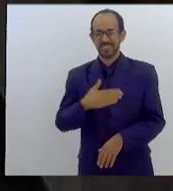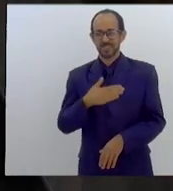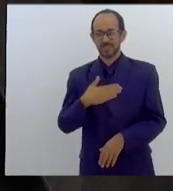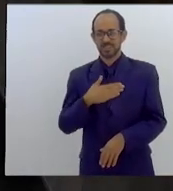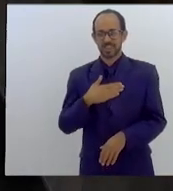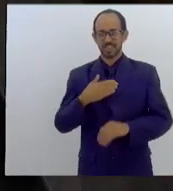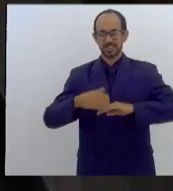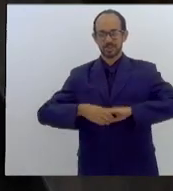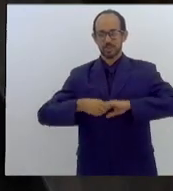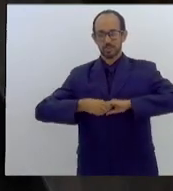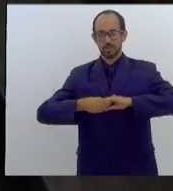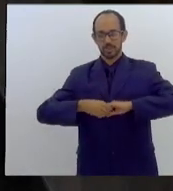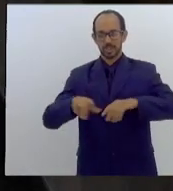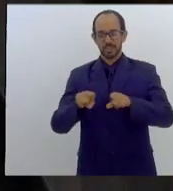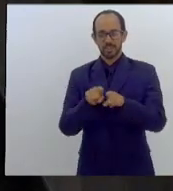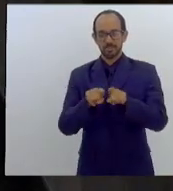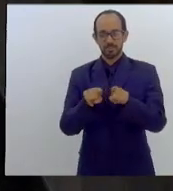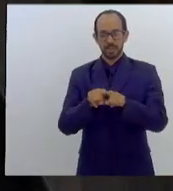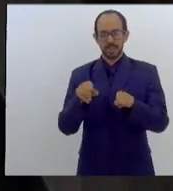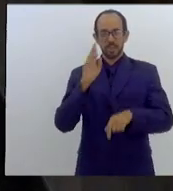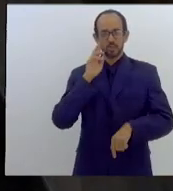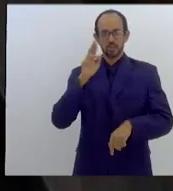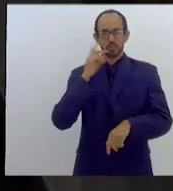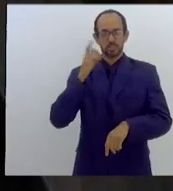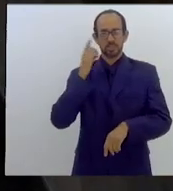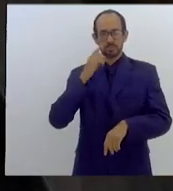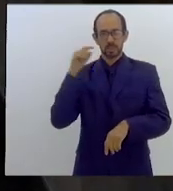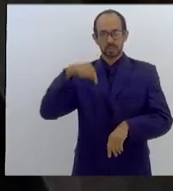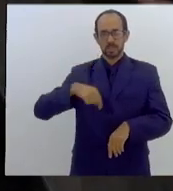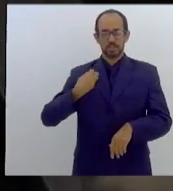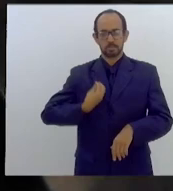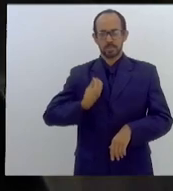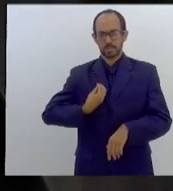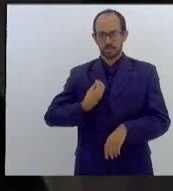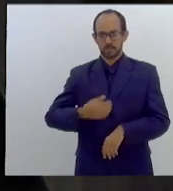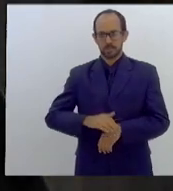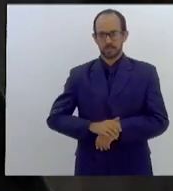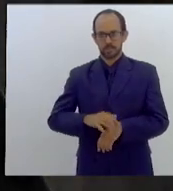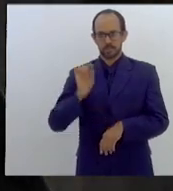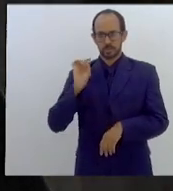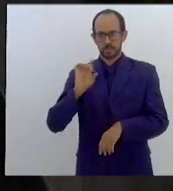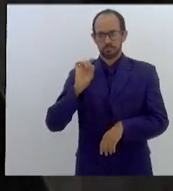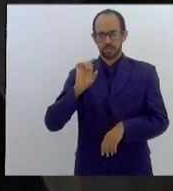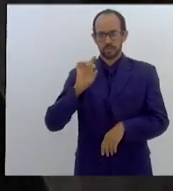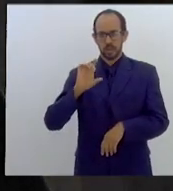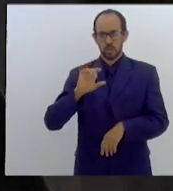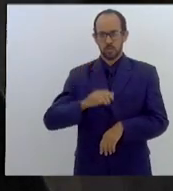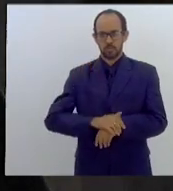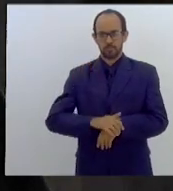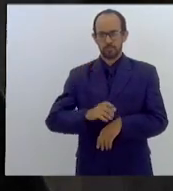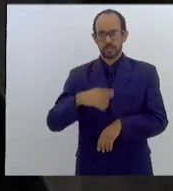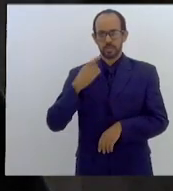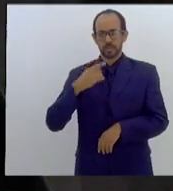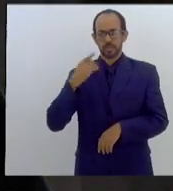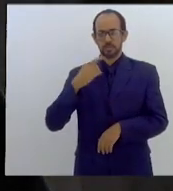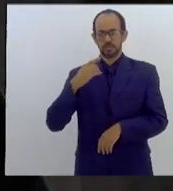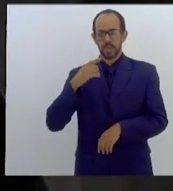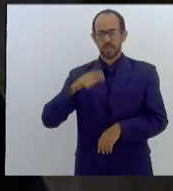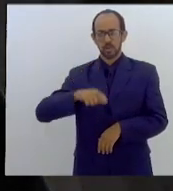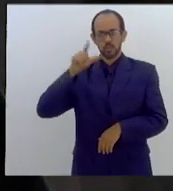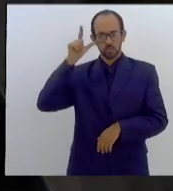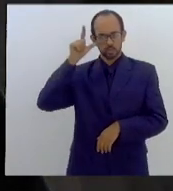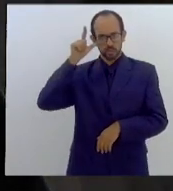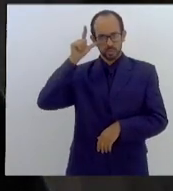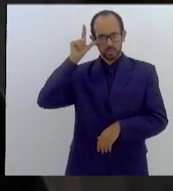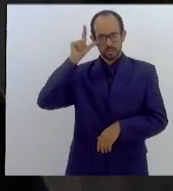também cumprimentar as senhoras e senhores deputados aqui presentes, em especial a deputada Lucinha,